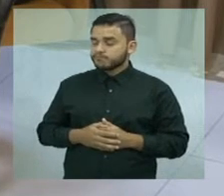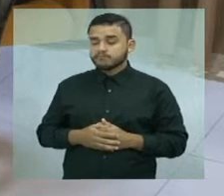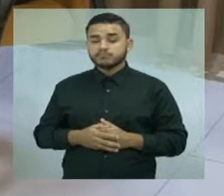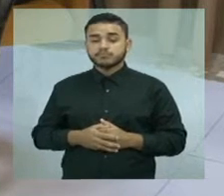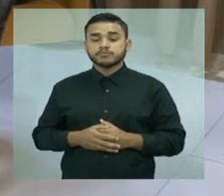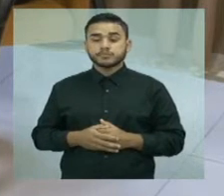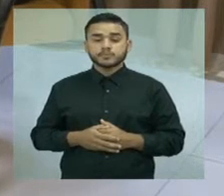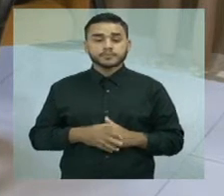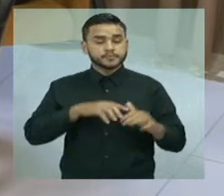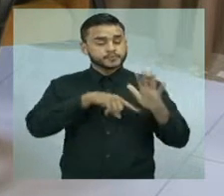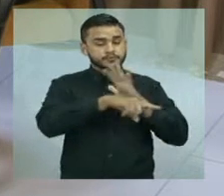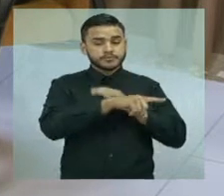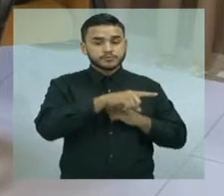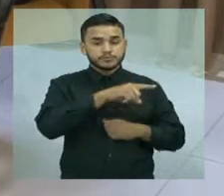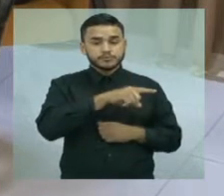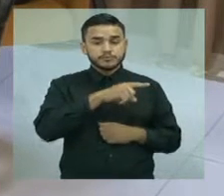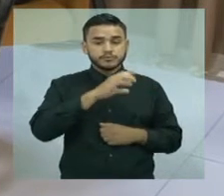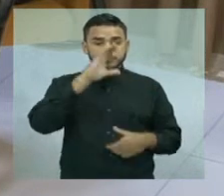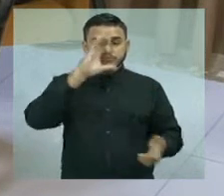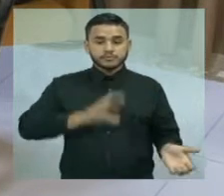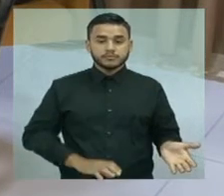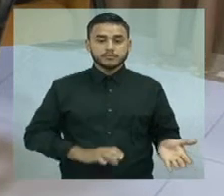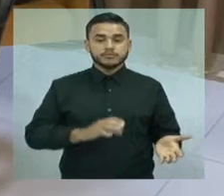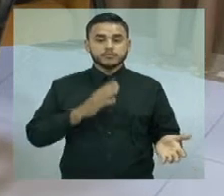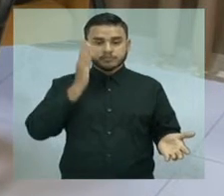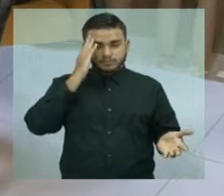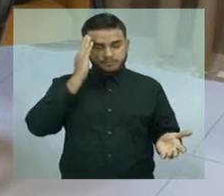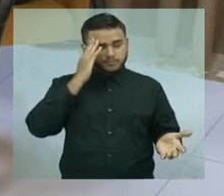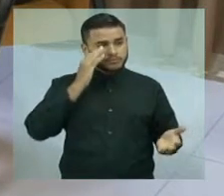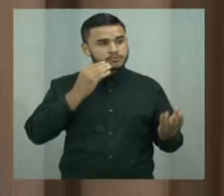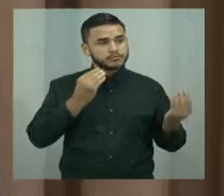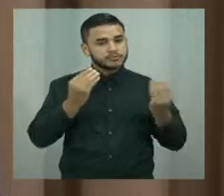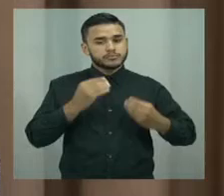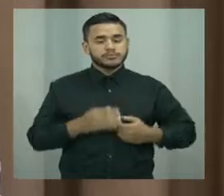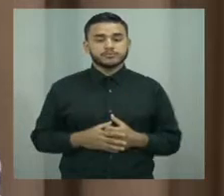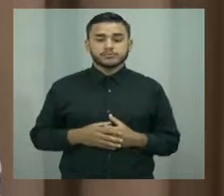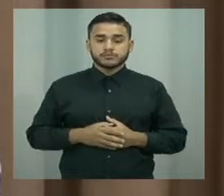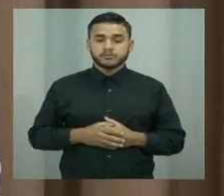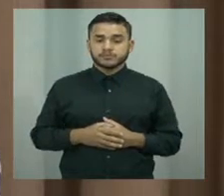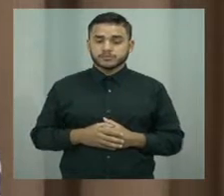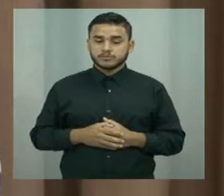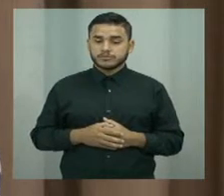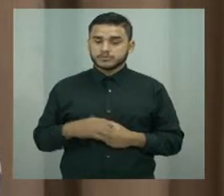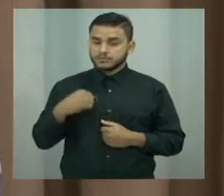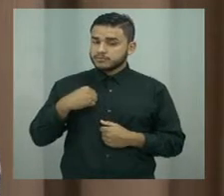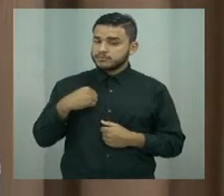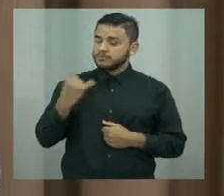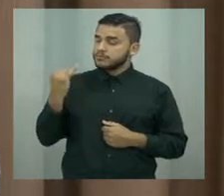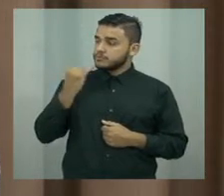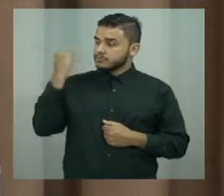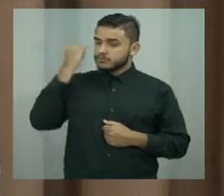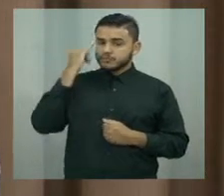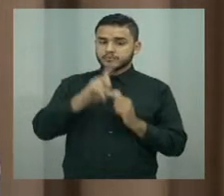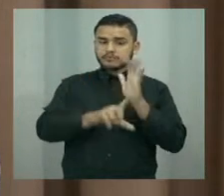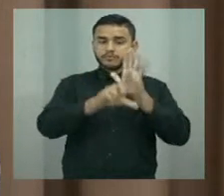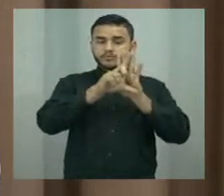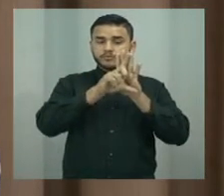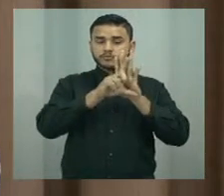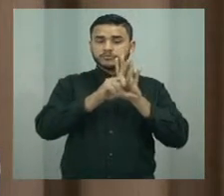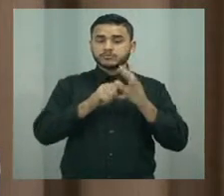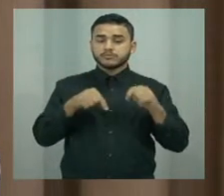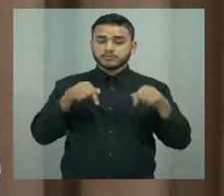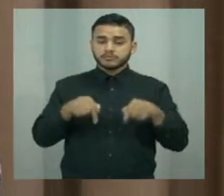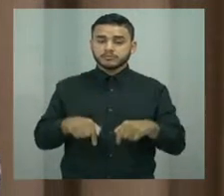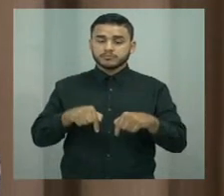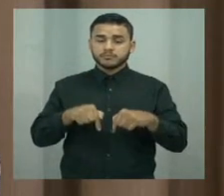especialista, né, no cuidado, ainda mais como cidadã também. E eu acho muito importante essas leis, porque hoje em dia a gente